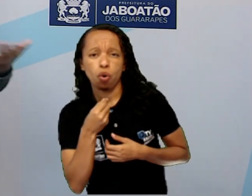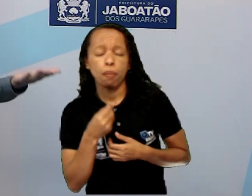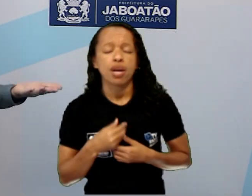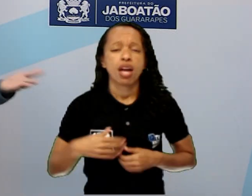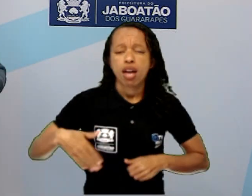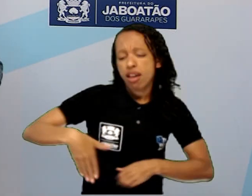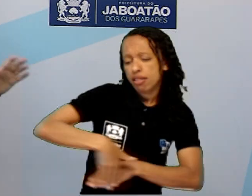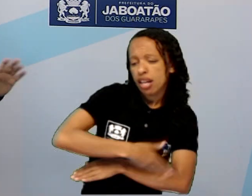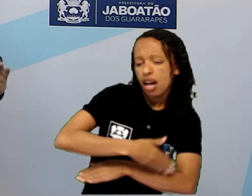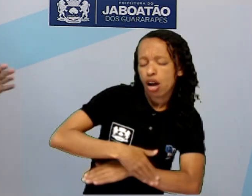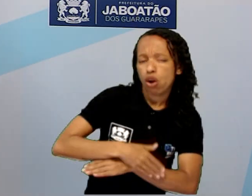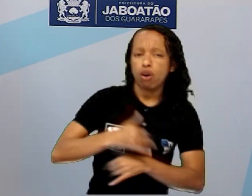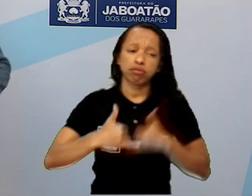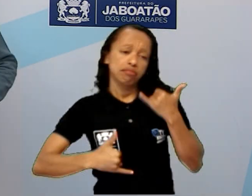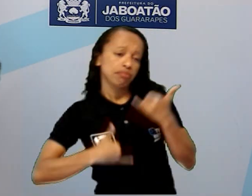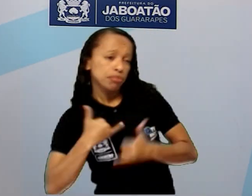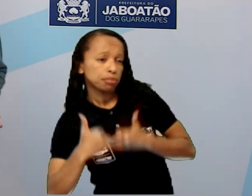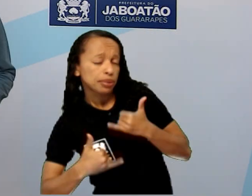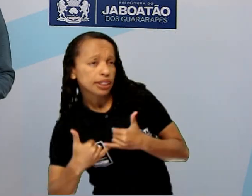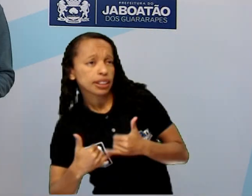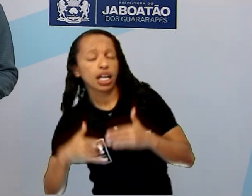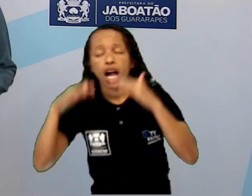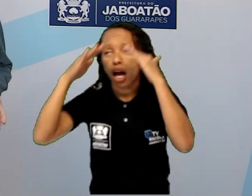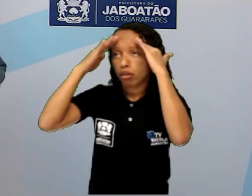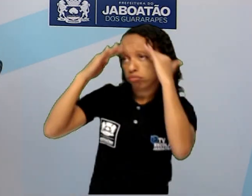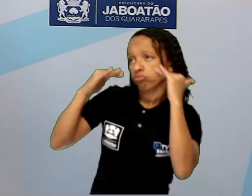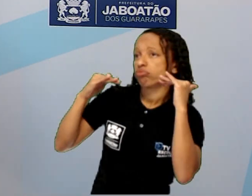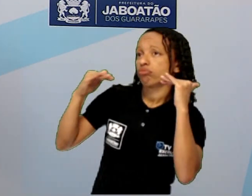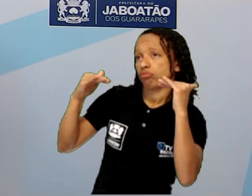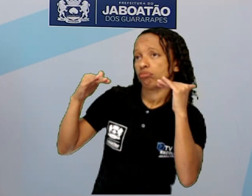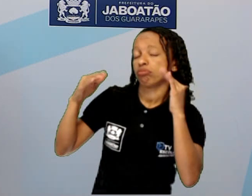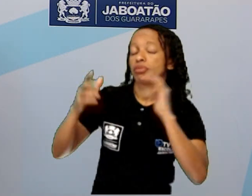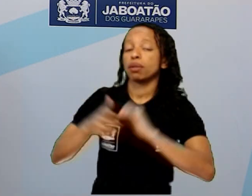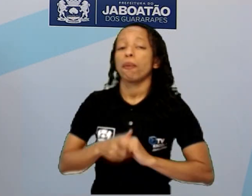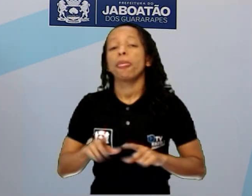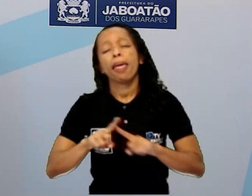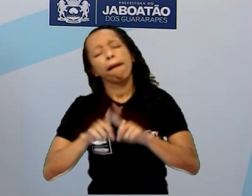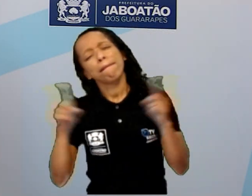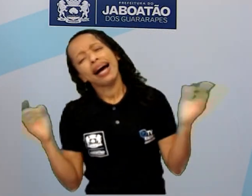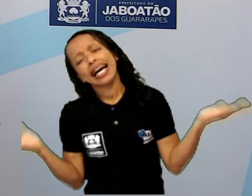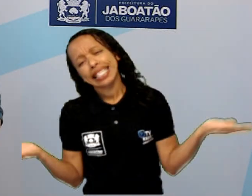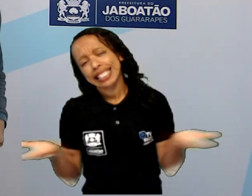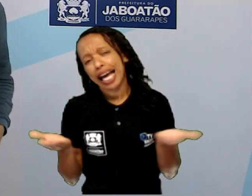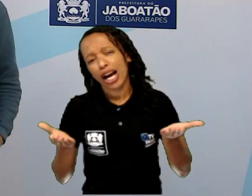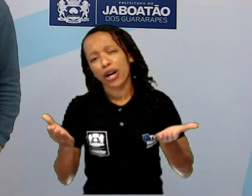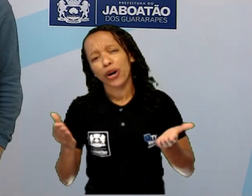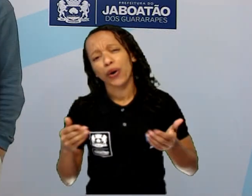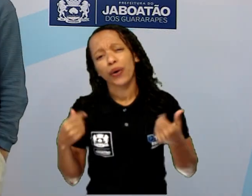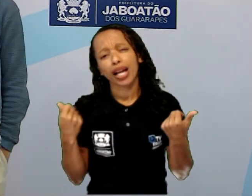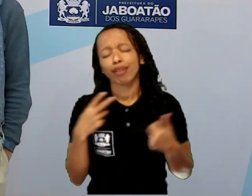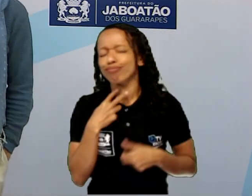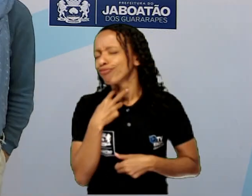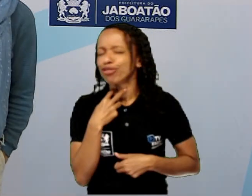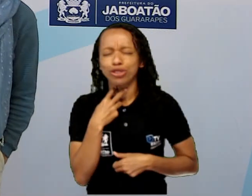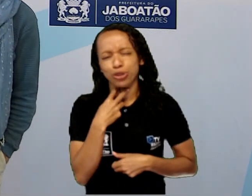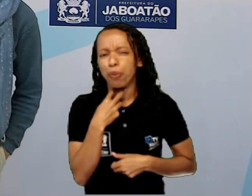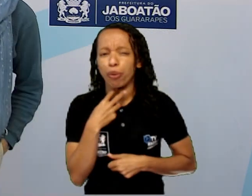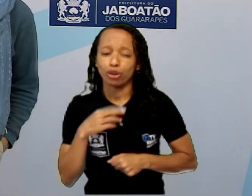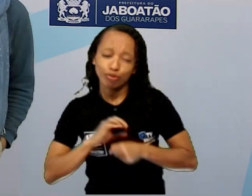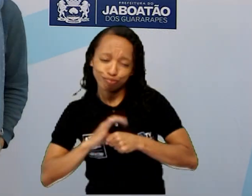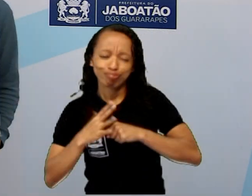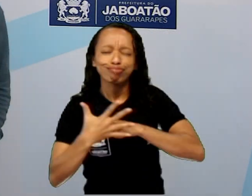e a gente agora, na pandemia, não pode fazer isso. Então, o carnaval, se for fazer em casa, direitinho lá, até que a gente possa voltar à